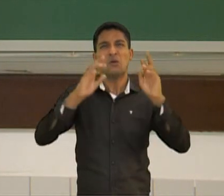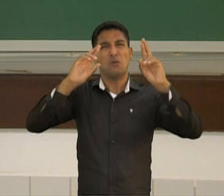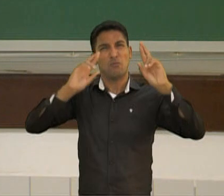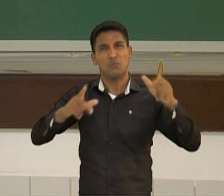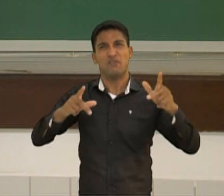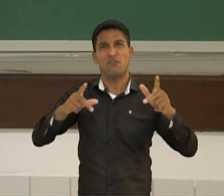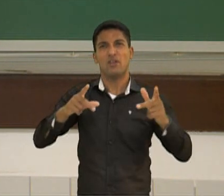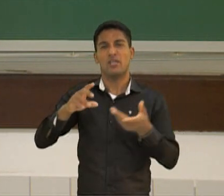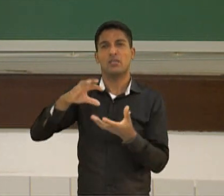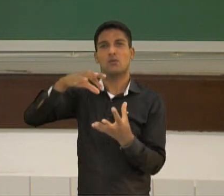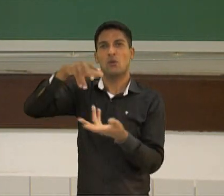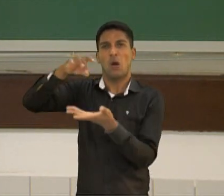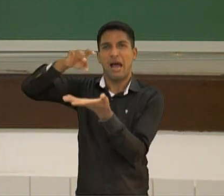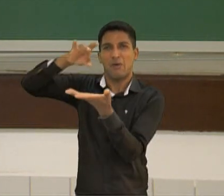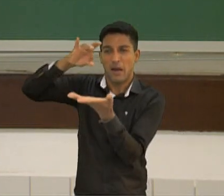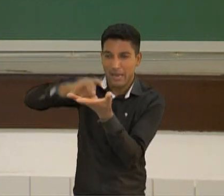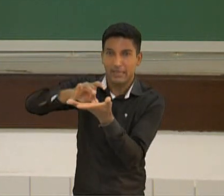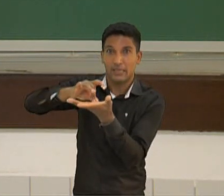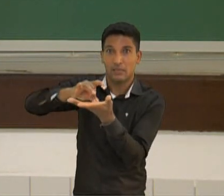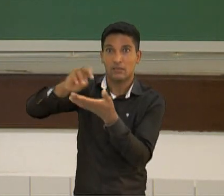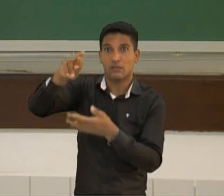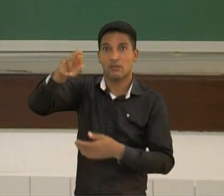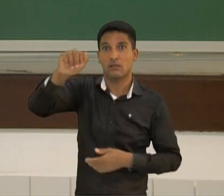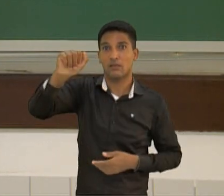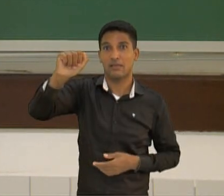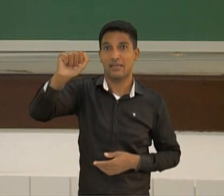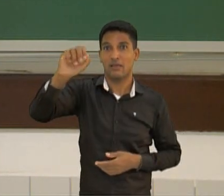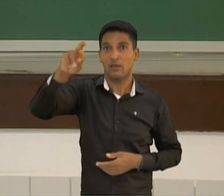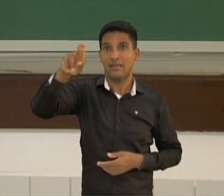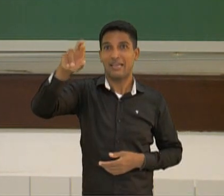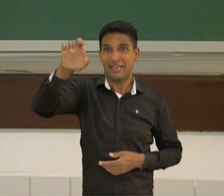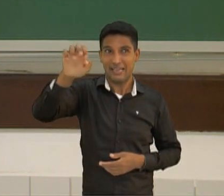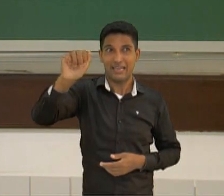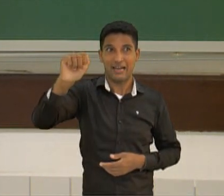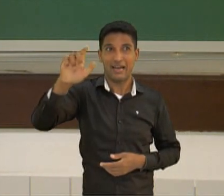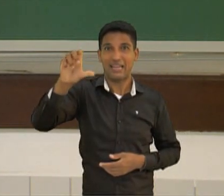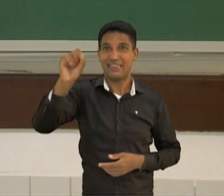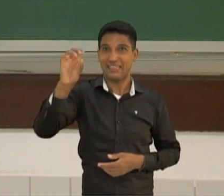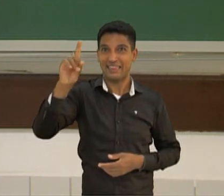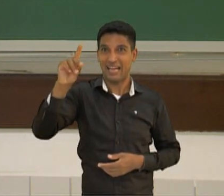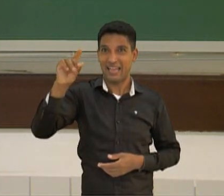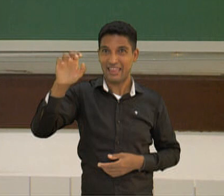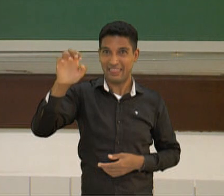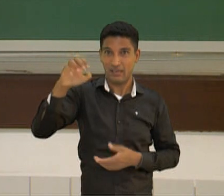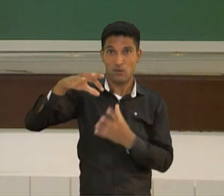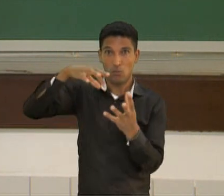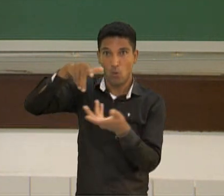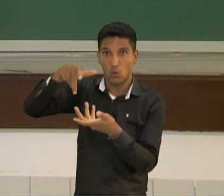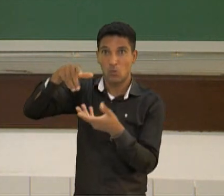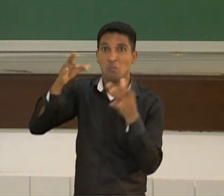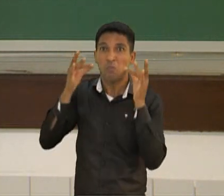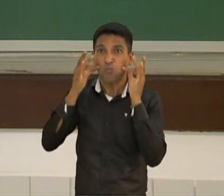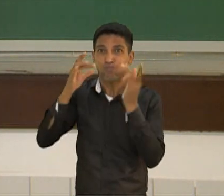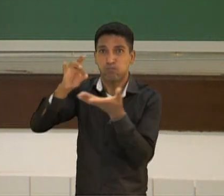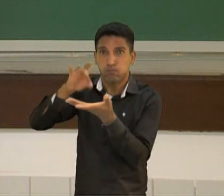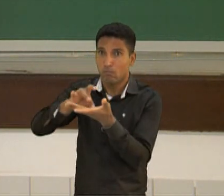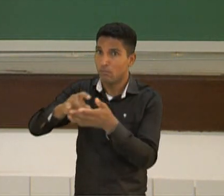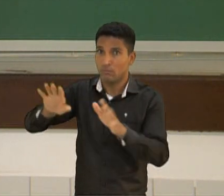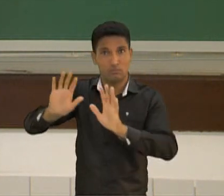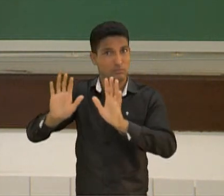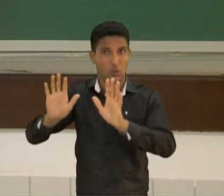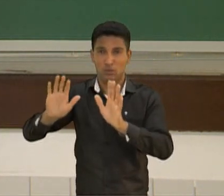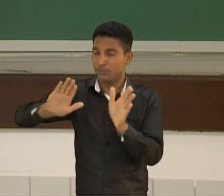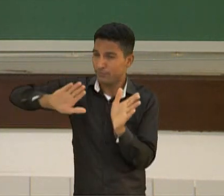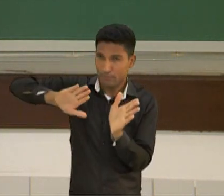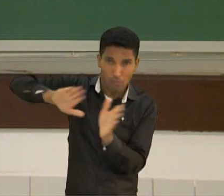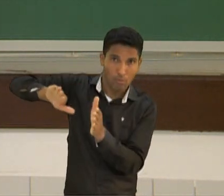né? Nessa questão de chegar a ser agressivo. E olha só o que nós temos aqui. O Grito, então, do Edvard Munch, né?